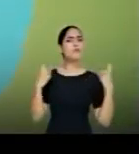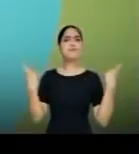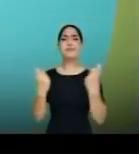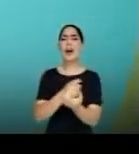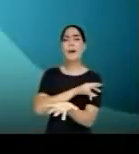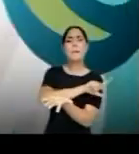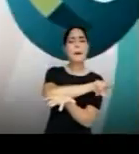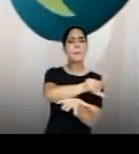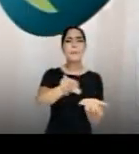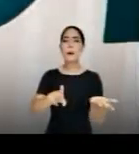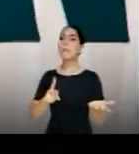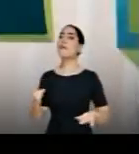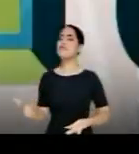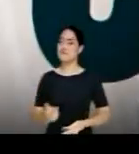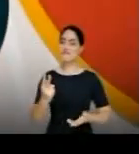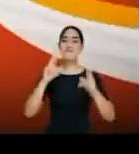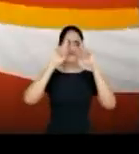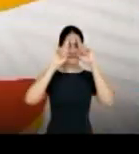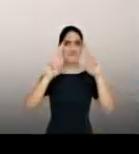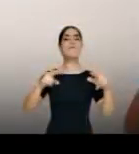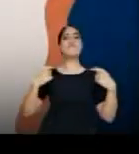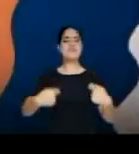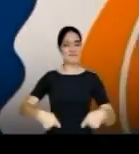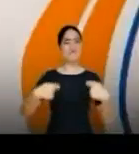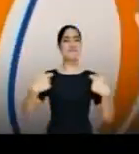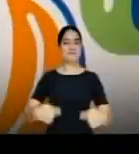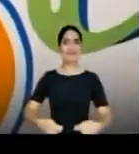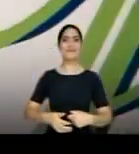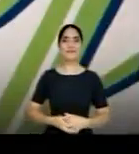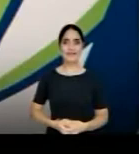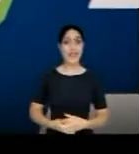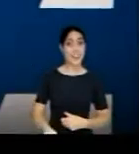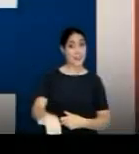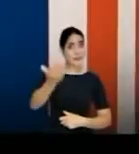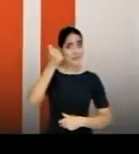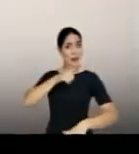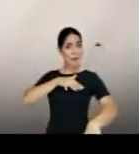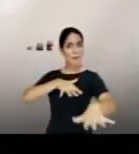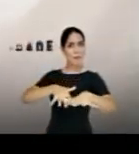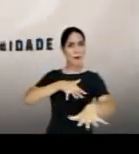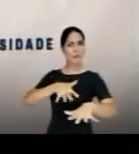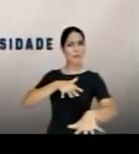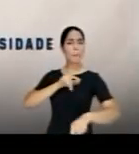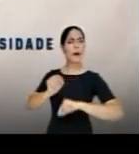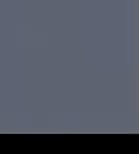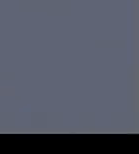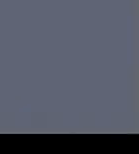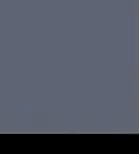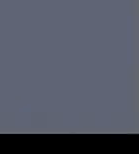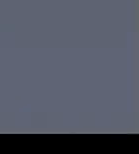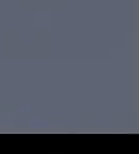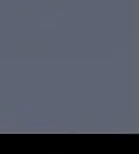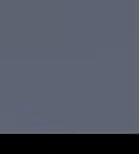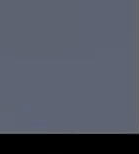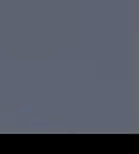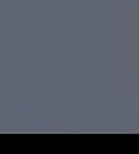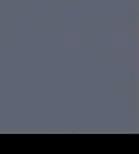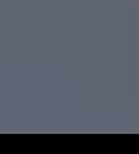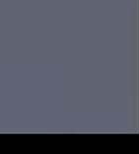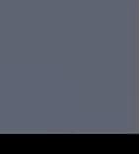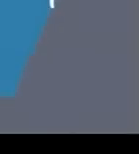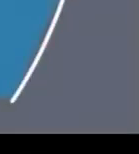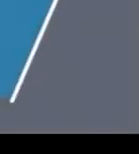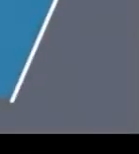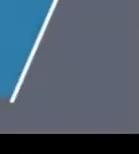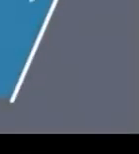e todas as diferenças sejam valorizadas e respeitadas. Conheça o movimento.